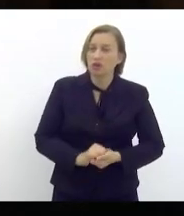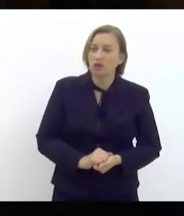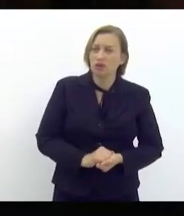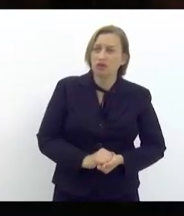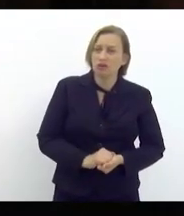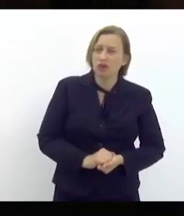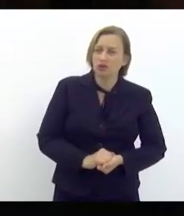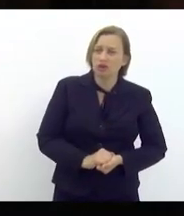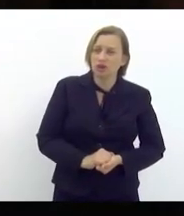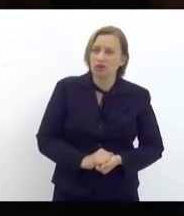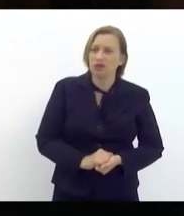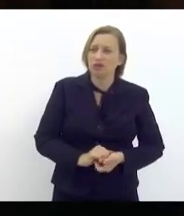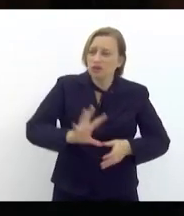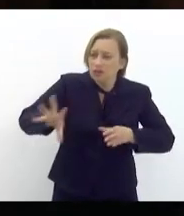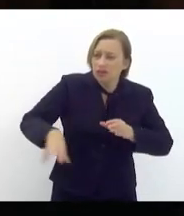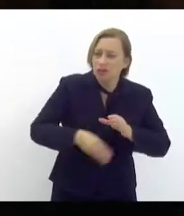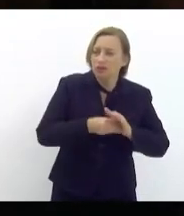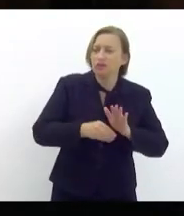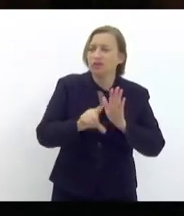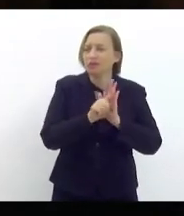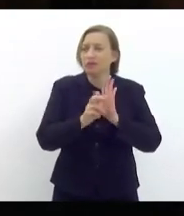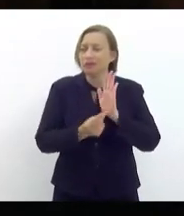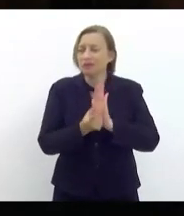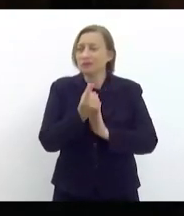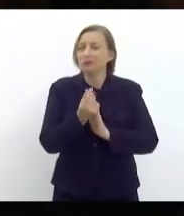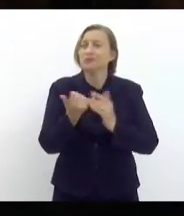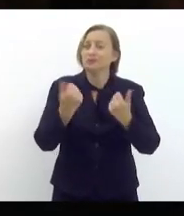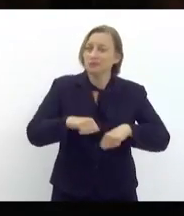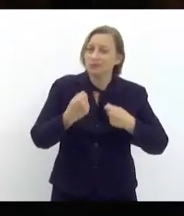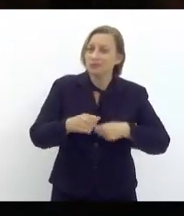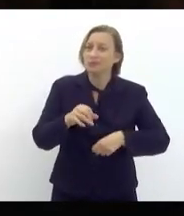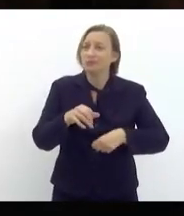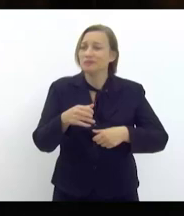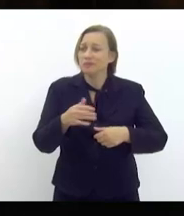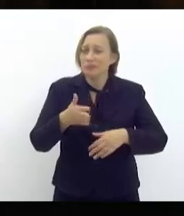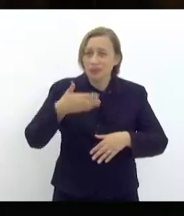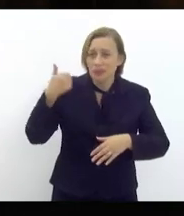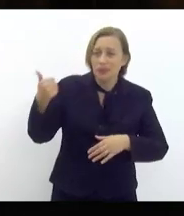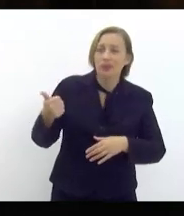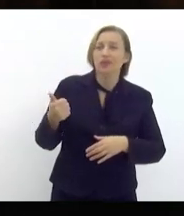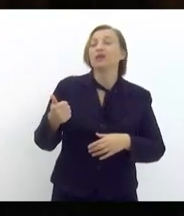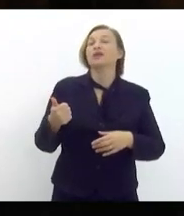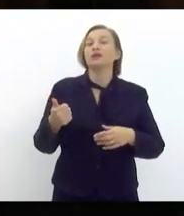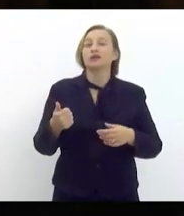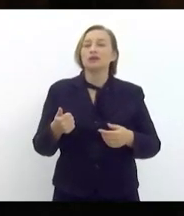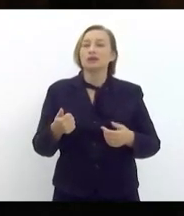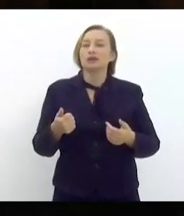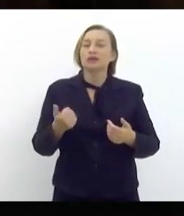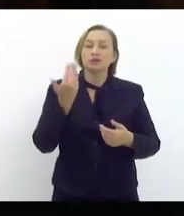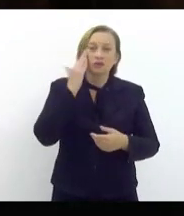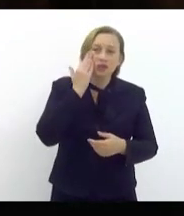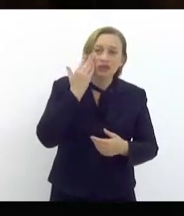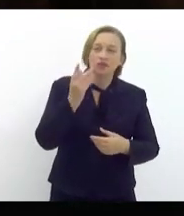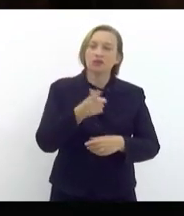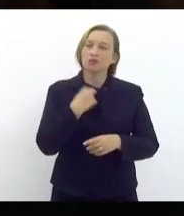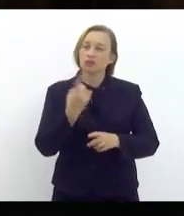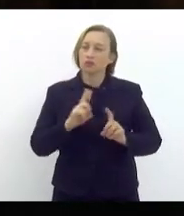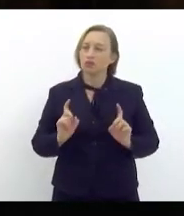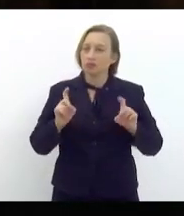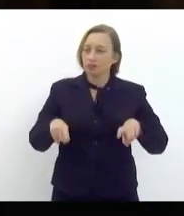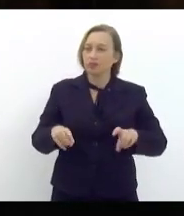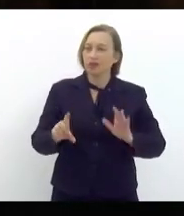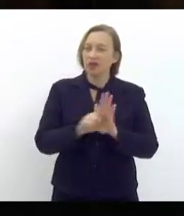contemplado na LDO precisa de aprimoramentos ainda assim compreende a nossa mandata que a